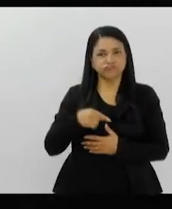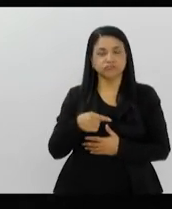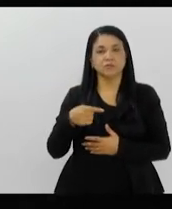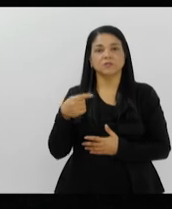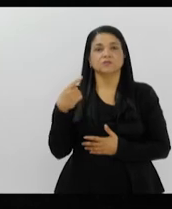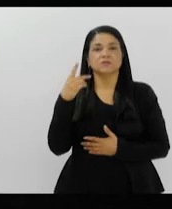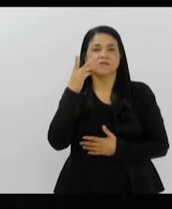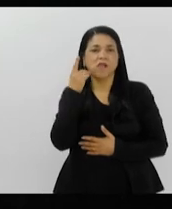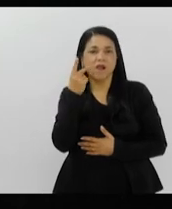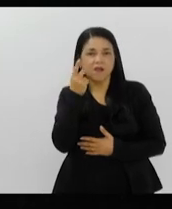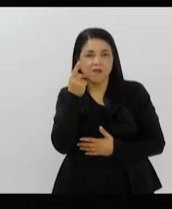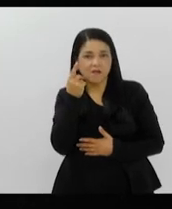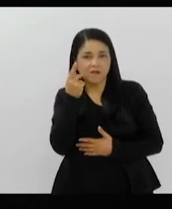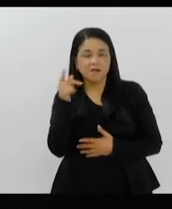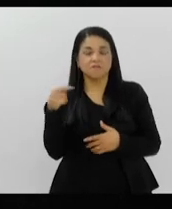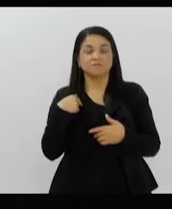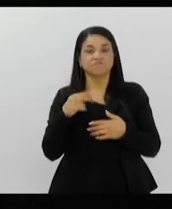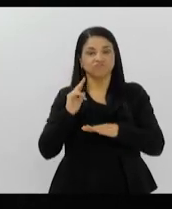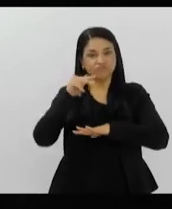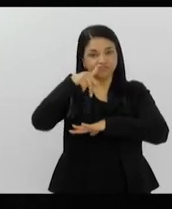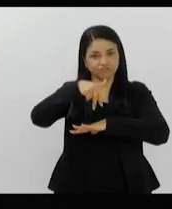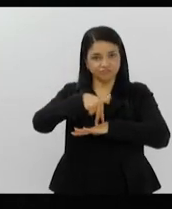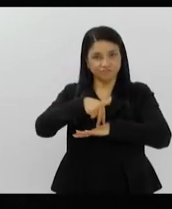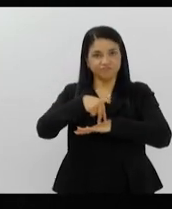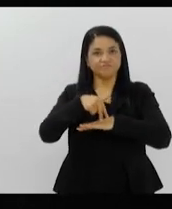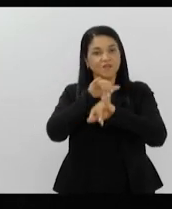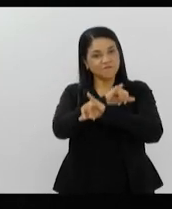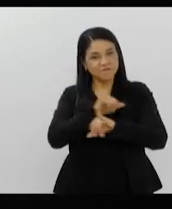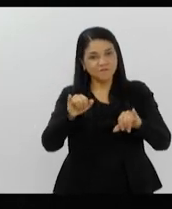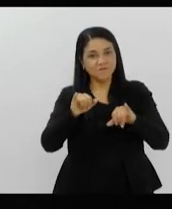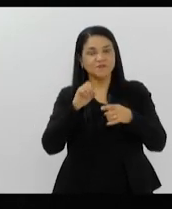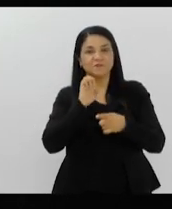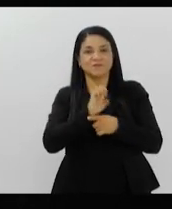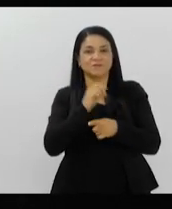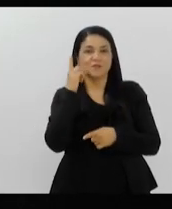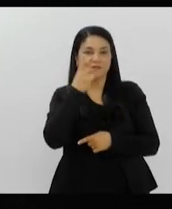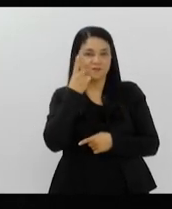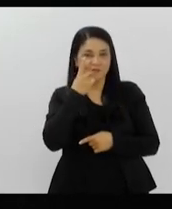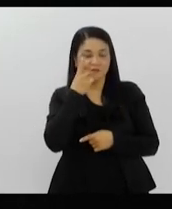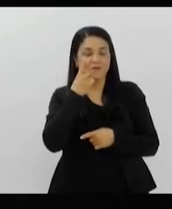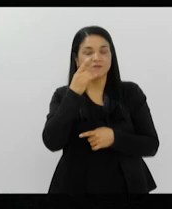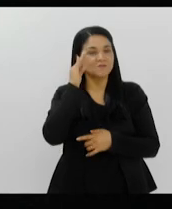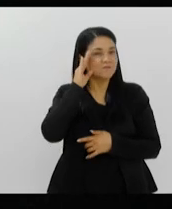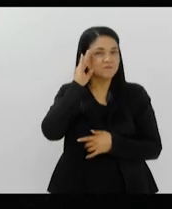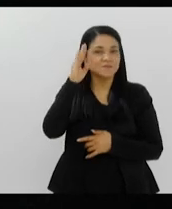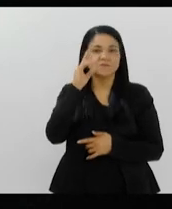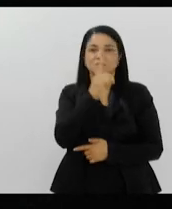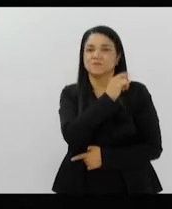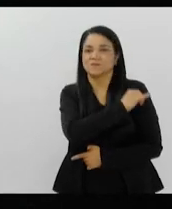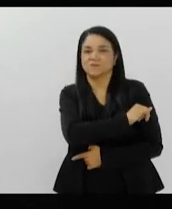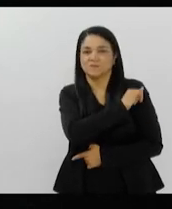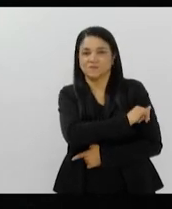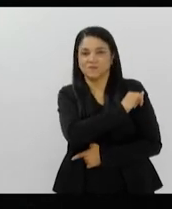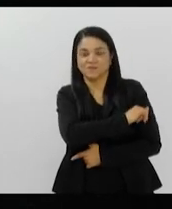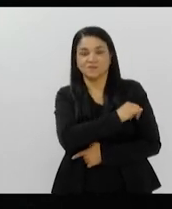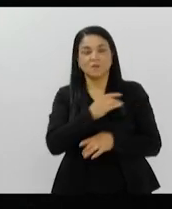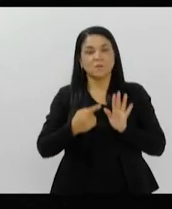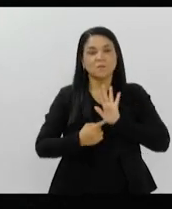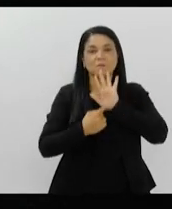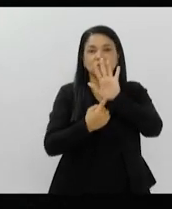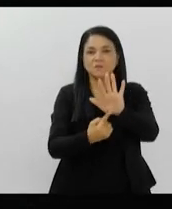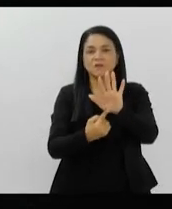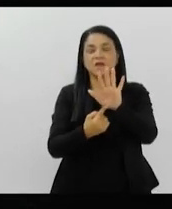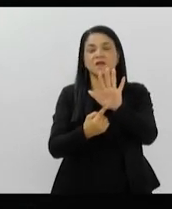de aqui estar e falar entre os meus coestaduanos aqui, em especial os cariocas, para poder mostrar aquilo que